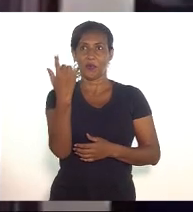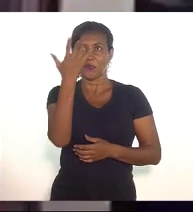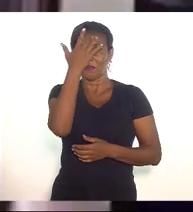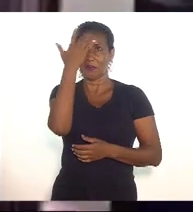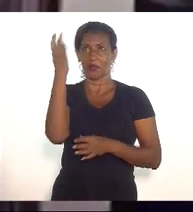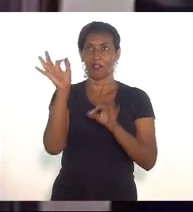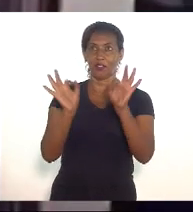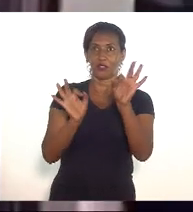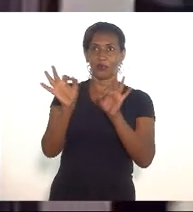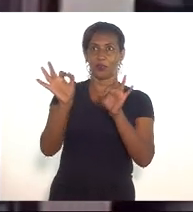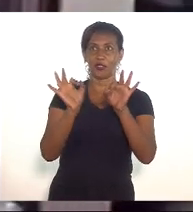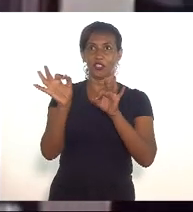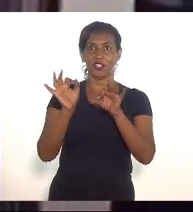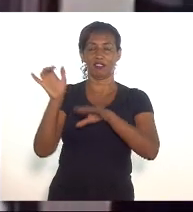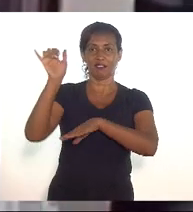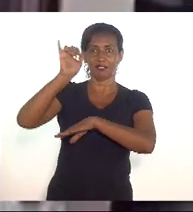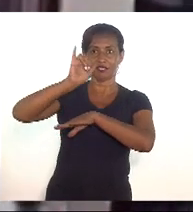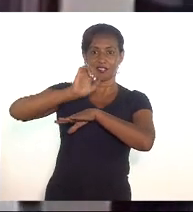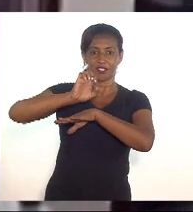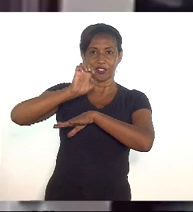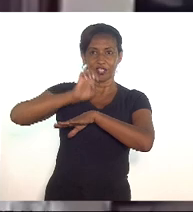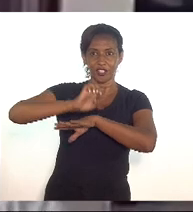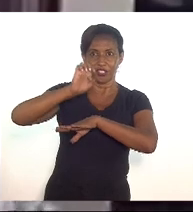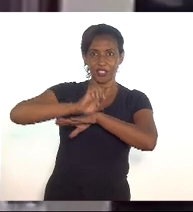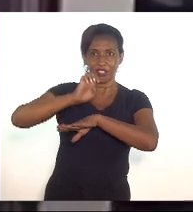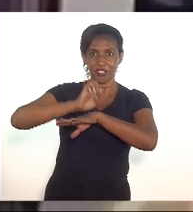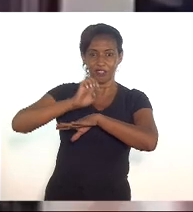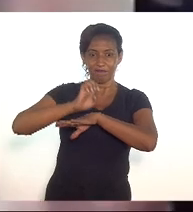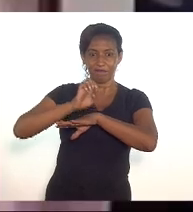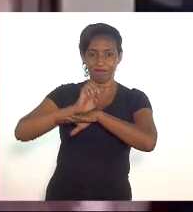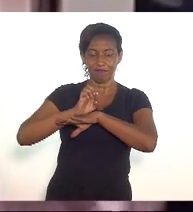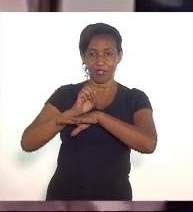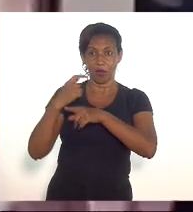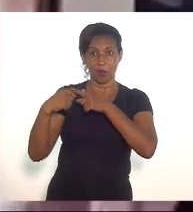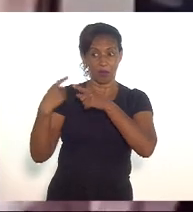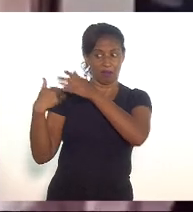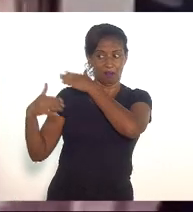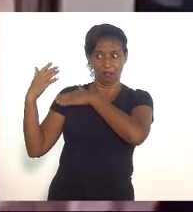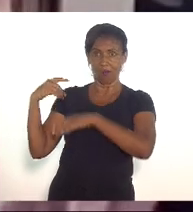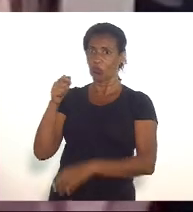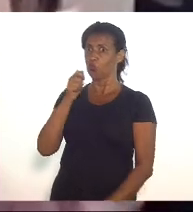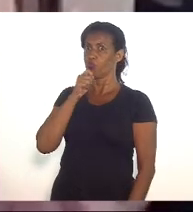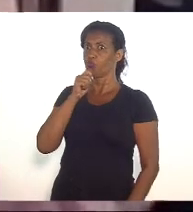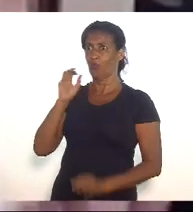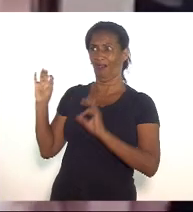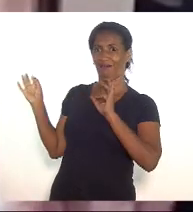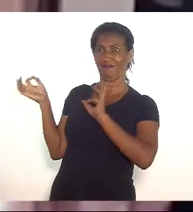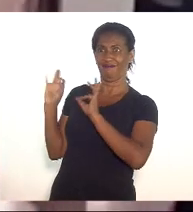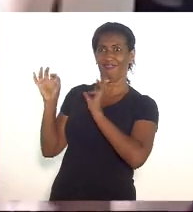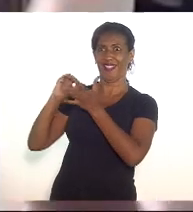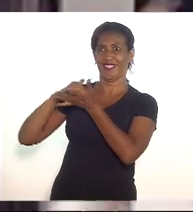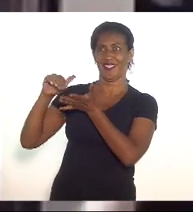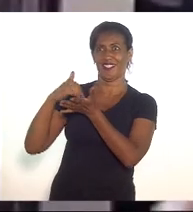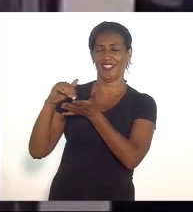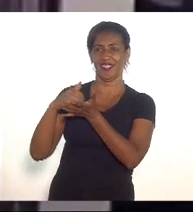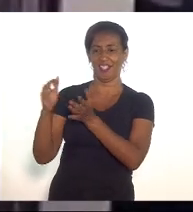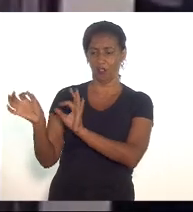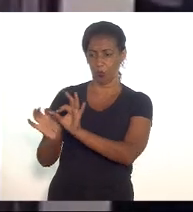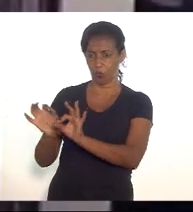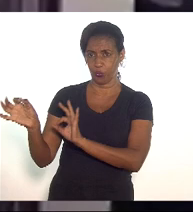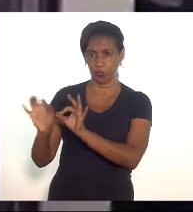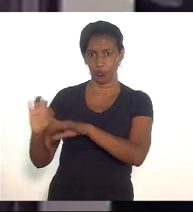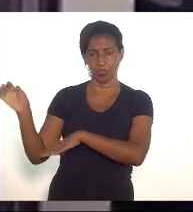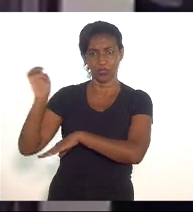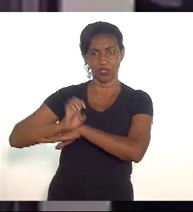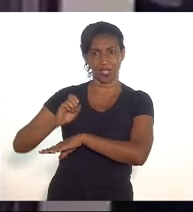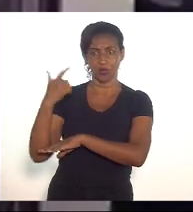de planejamento no Estado do Rio de Janeiro, porque planejamento até recentemente nem existia. A Secretaria de Planejamento não existia,